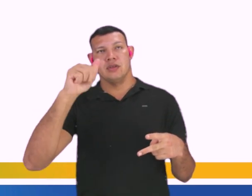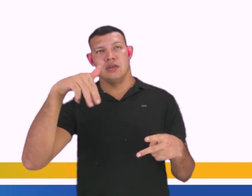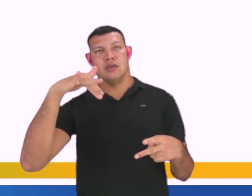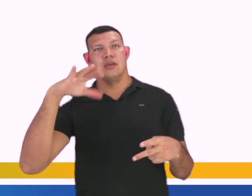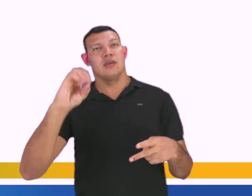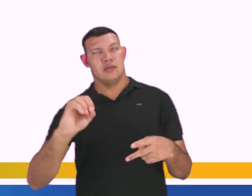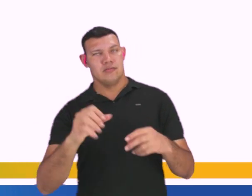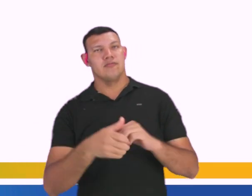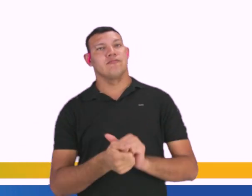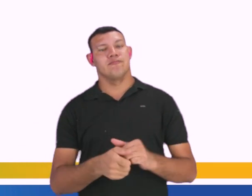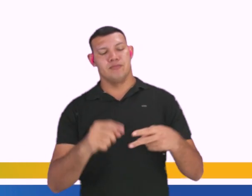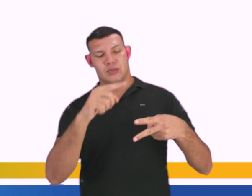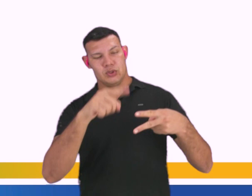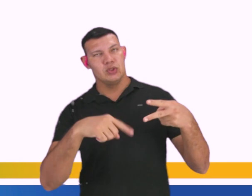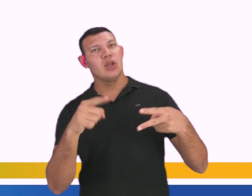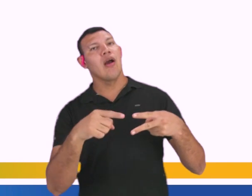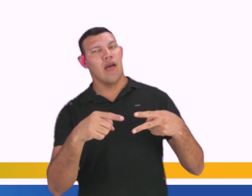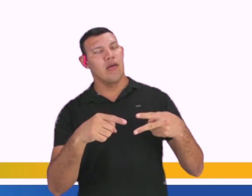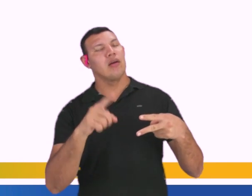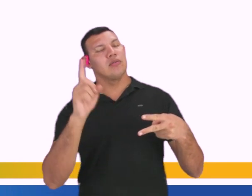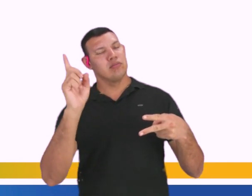nessas duas grandes áreas.